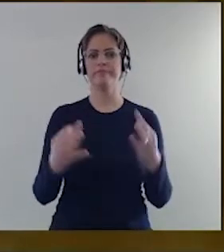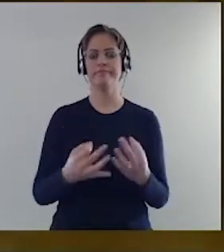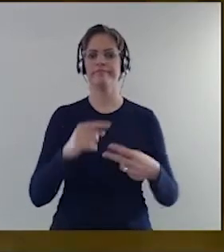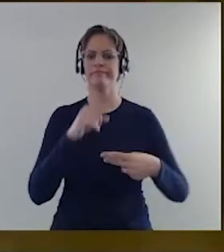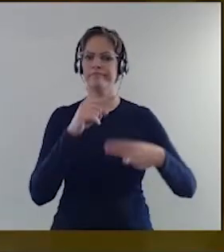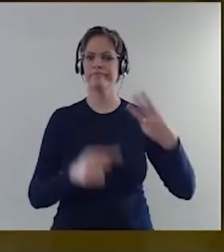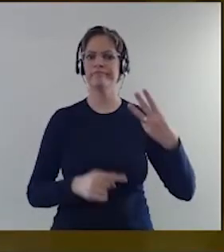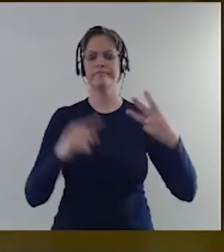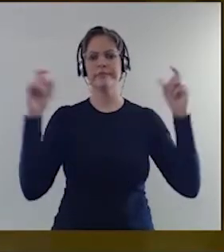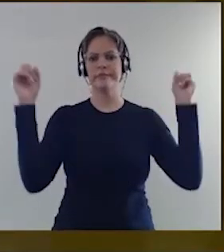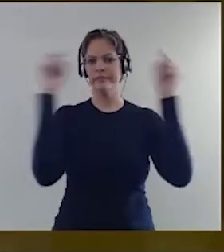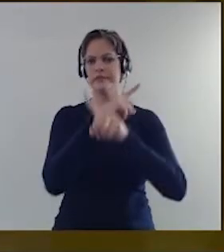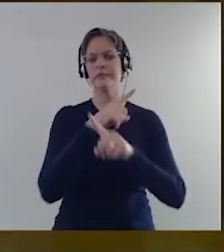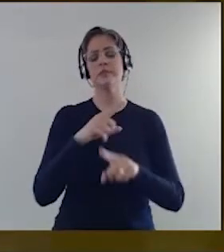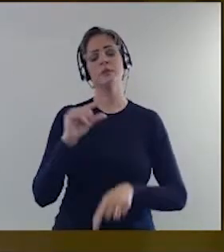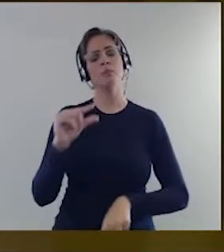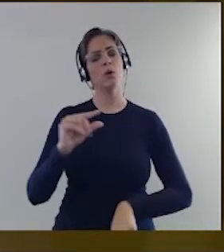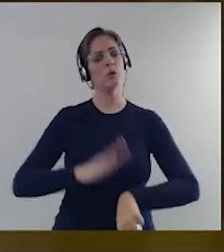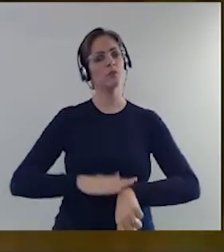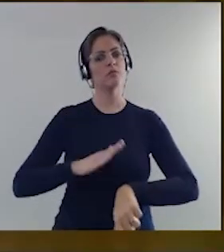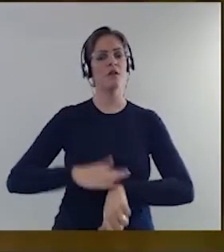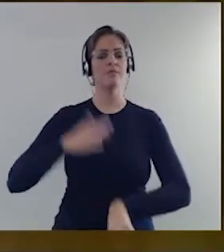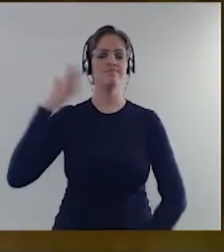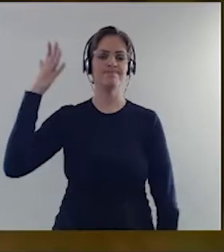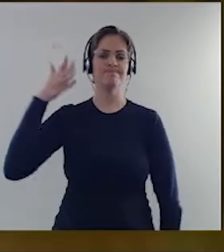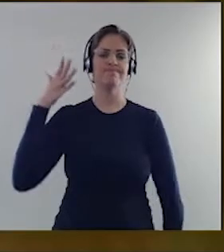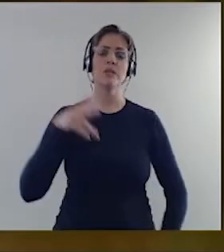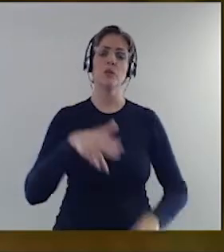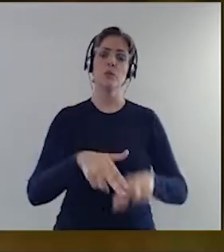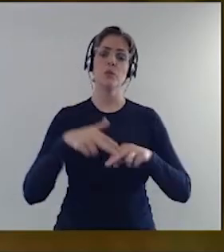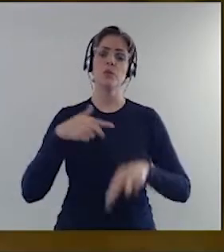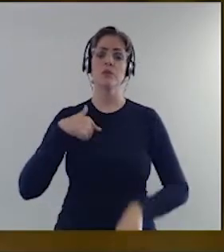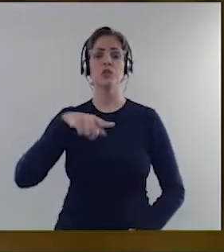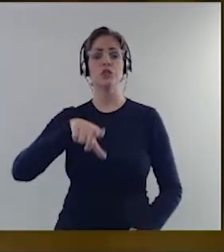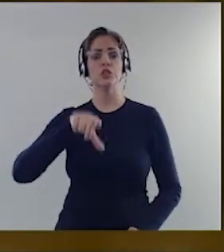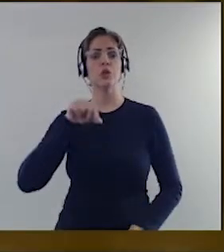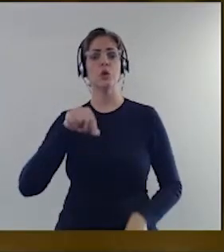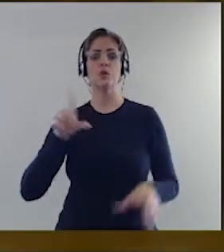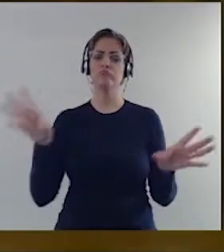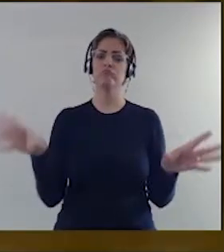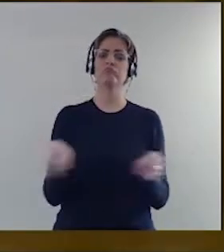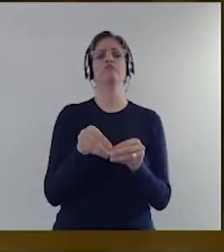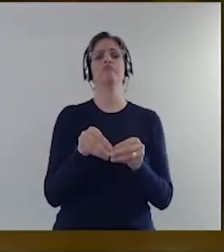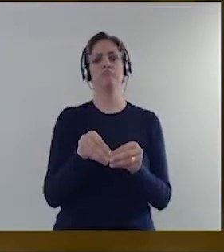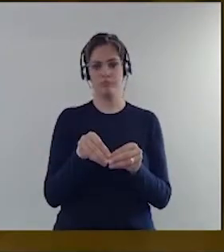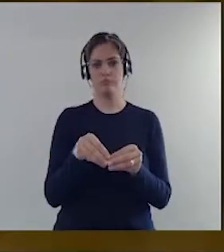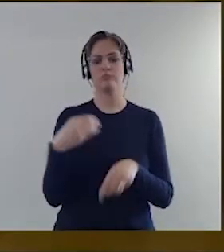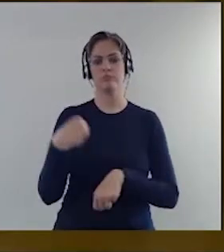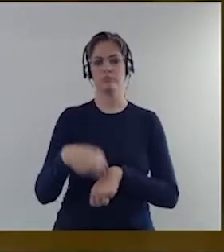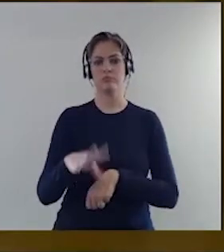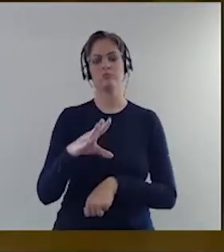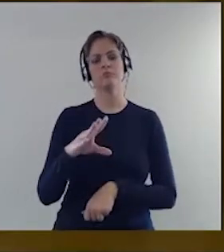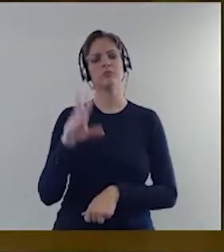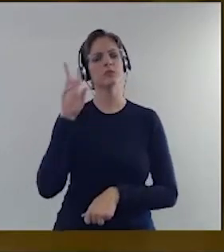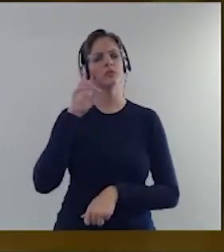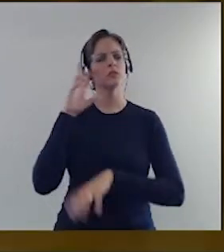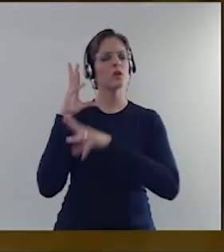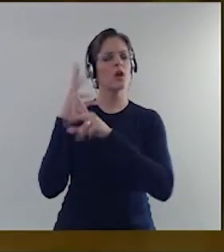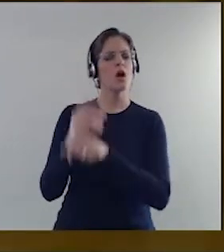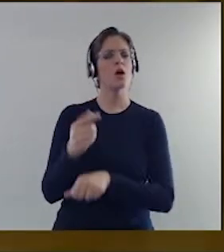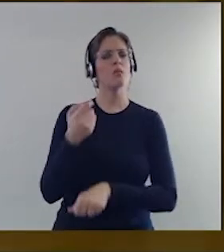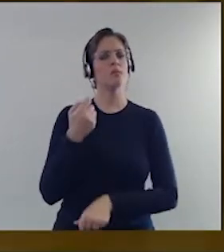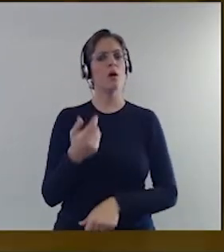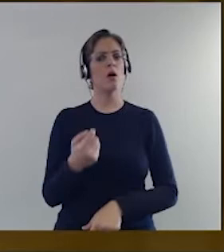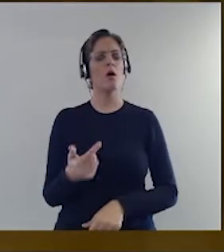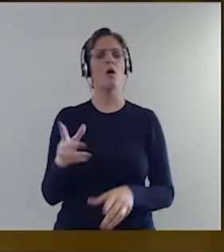em razão do pouco tempo de fala, optei por fazer uma abordagem mais concisa, um pouco histórica e